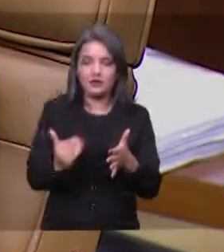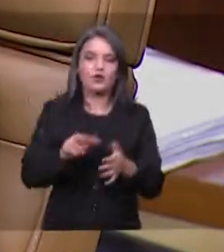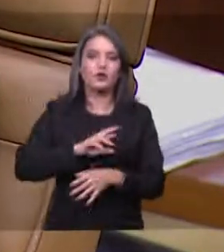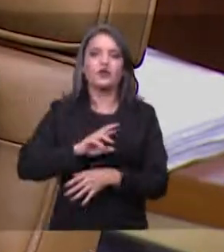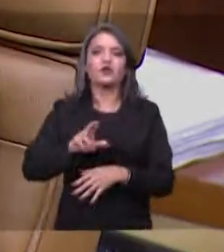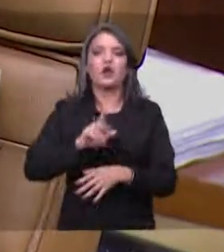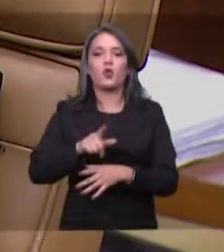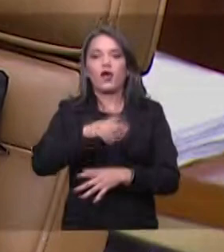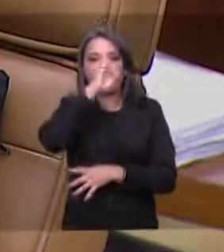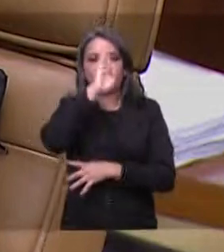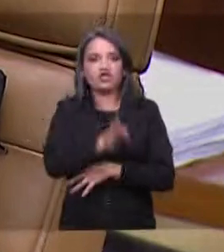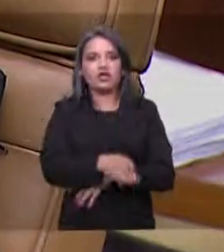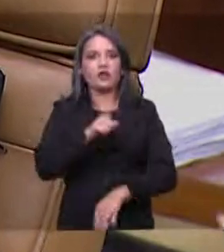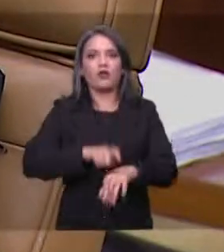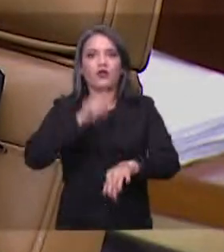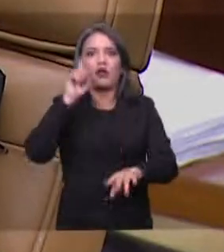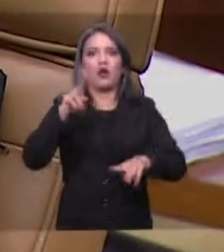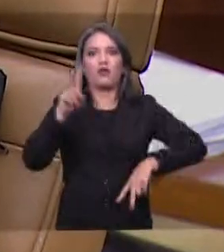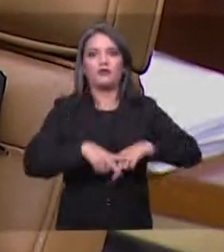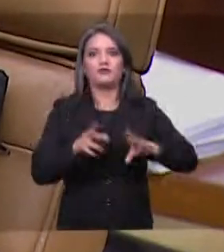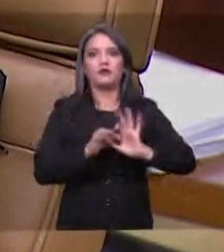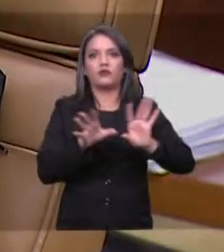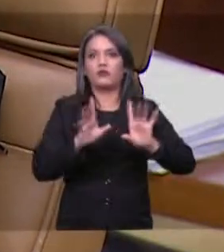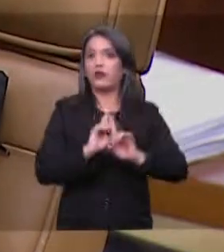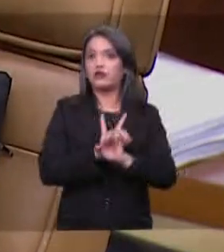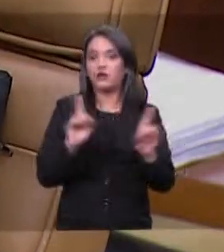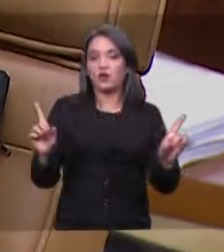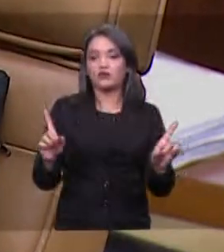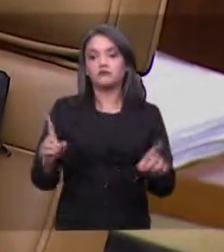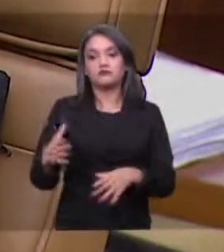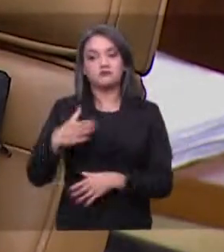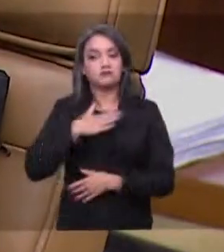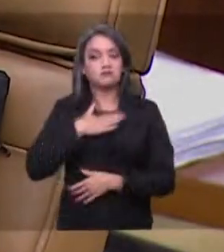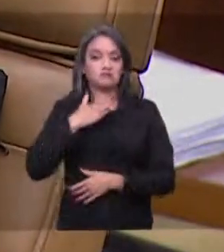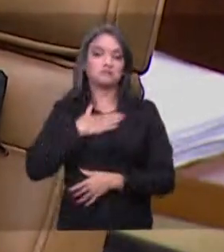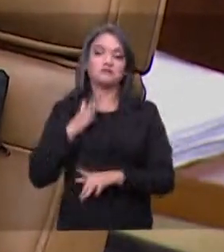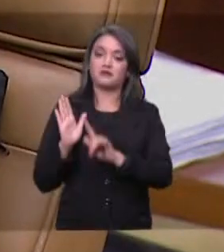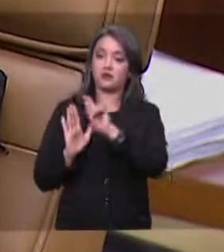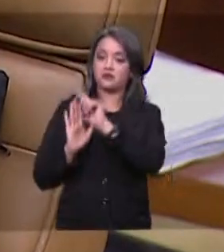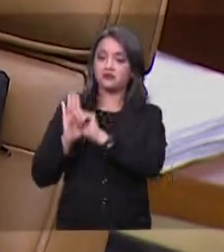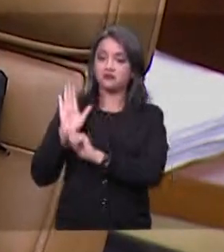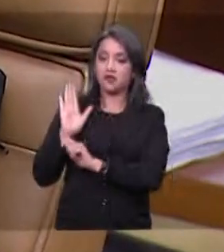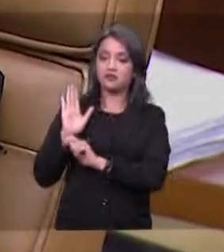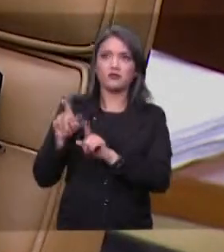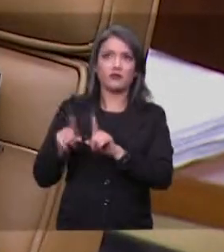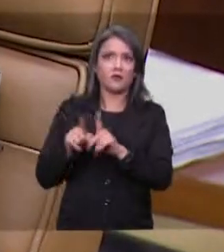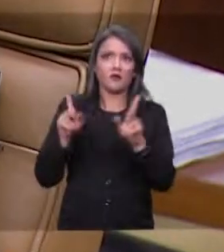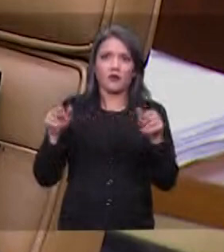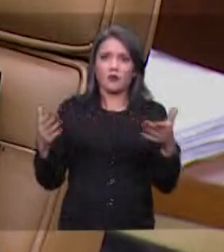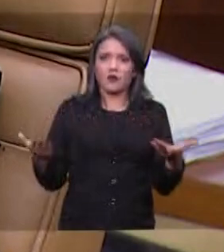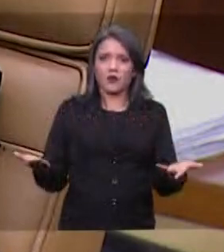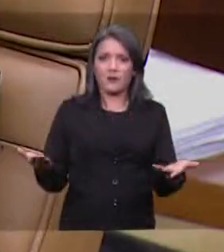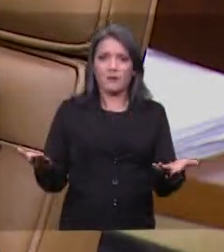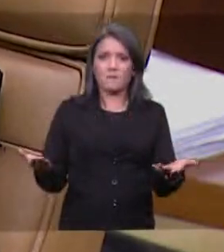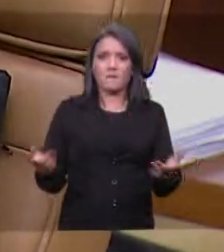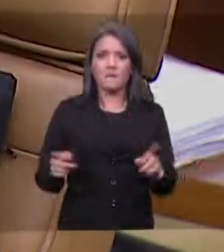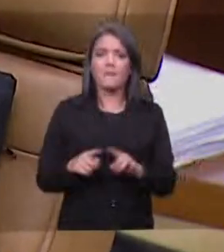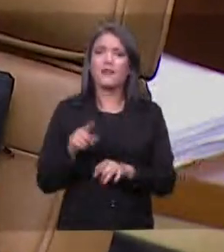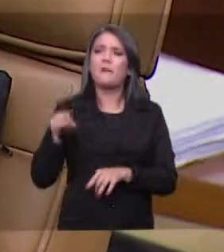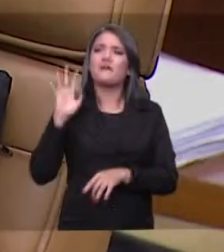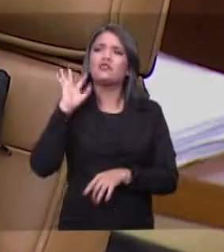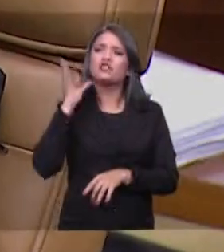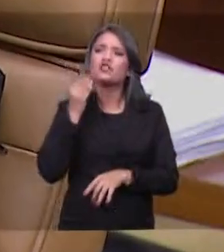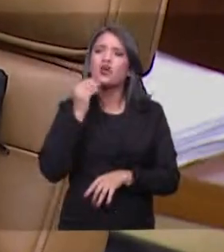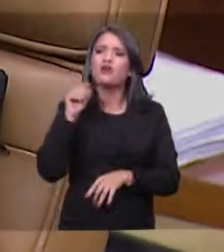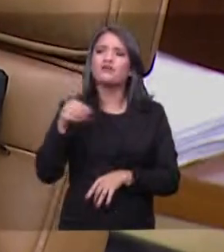da prisão. Então, a minha redação leva exatamente a isso. Mas eu entendo que a redação do ministro Dias